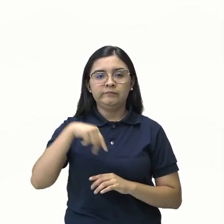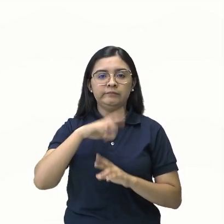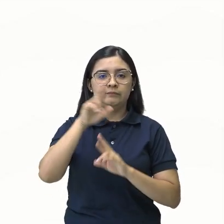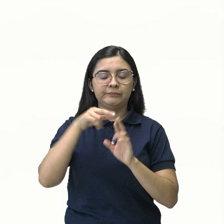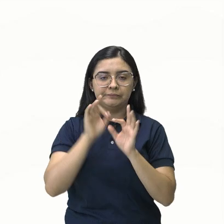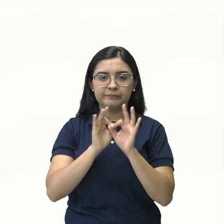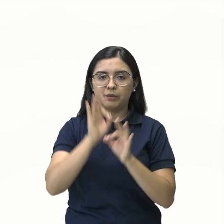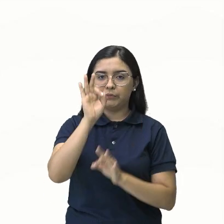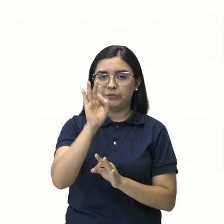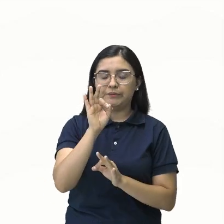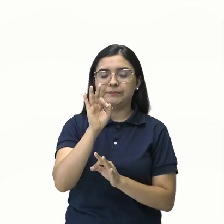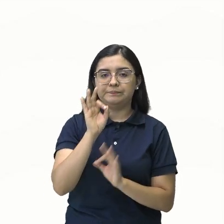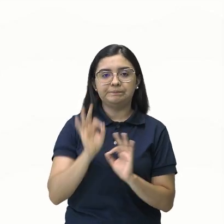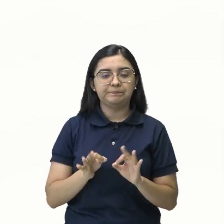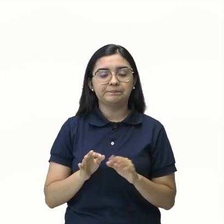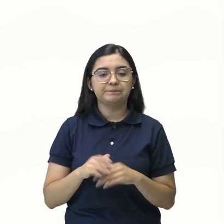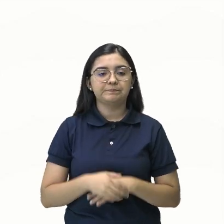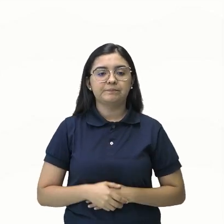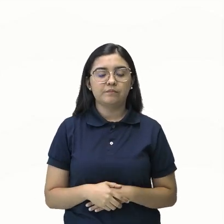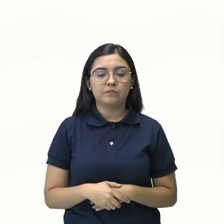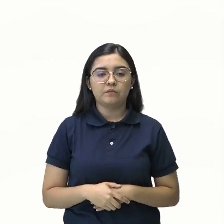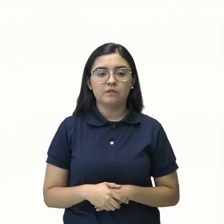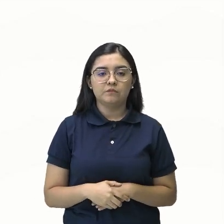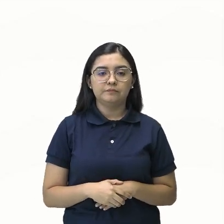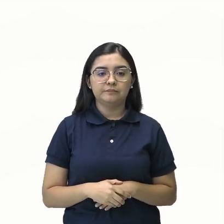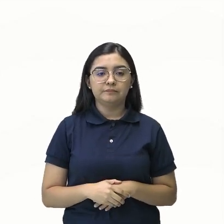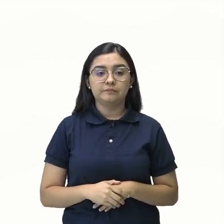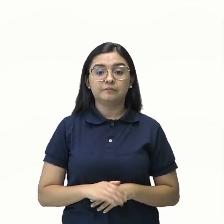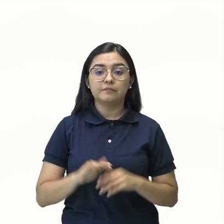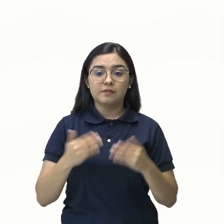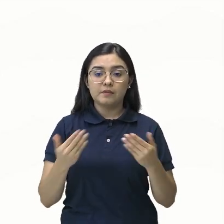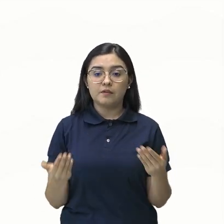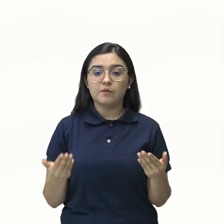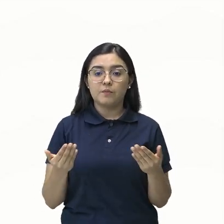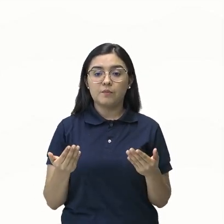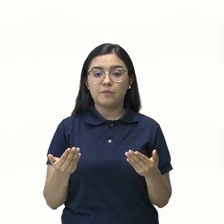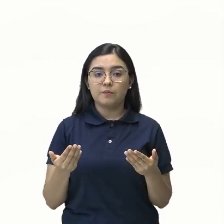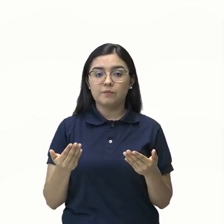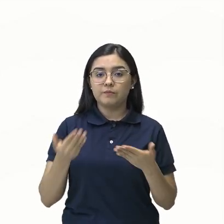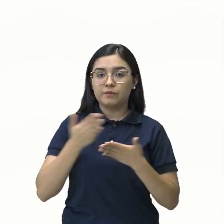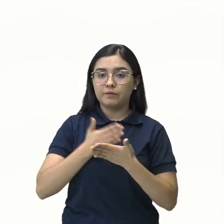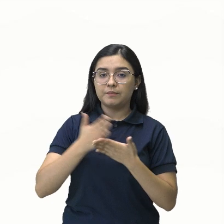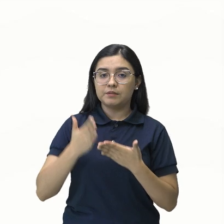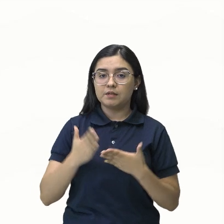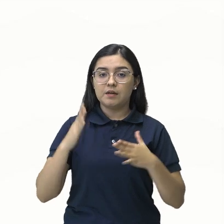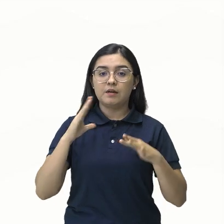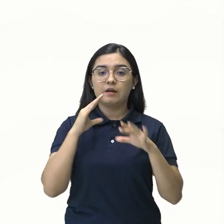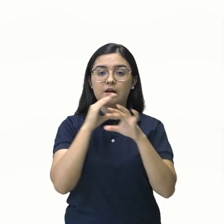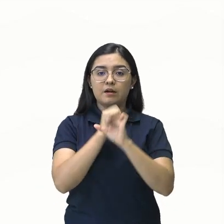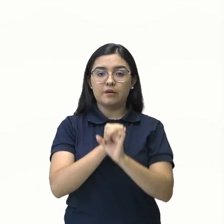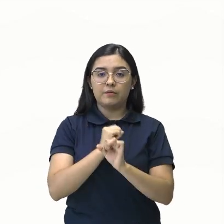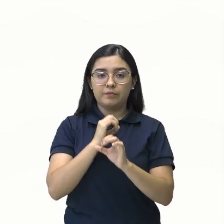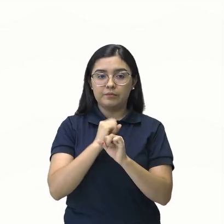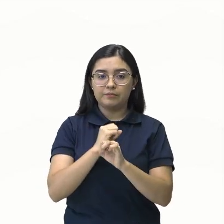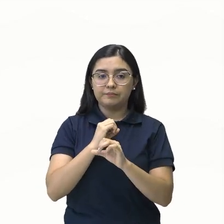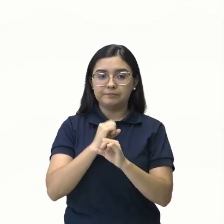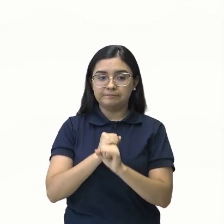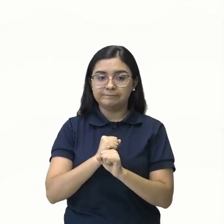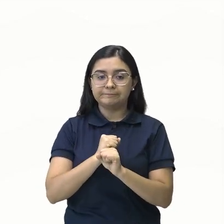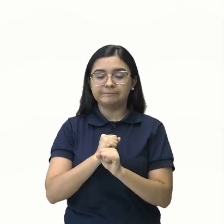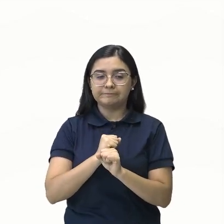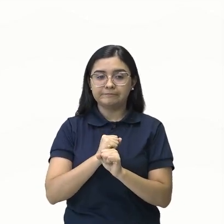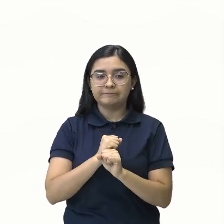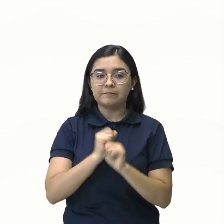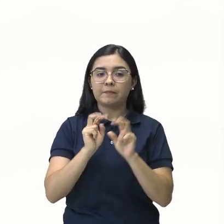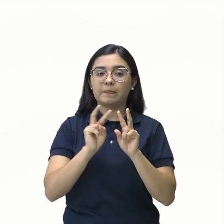altura. Tá bom? Então, vamos começar os nossos cálculos.